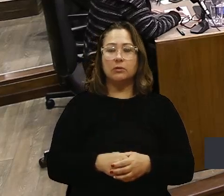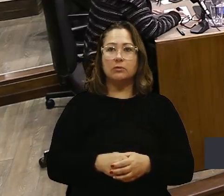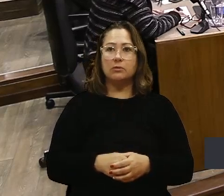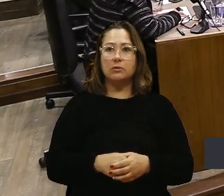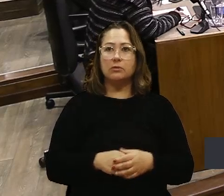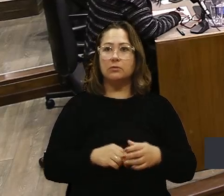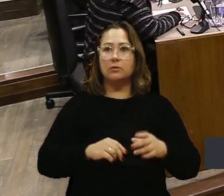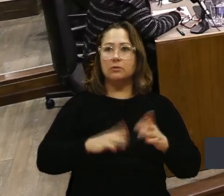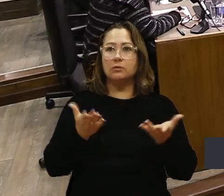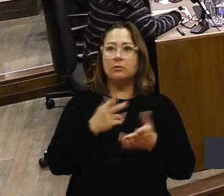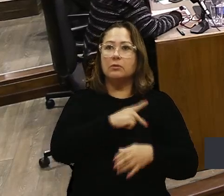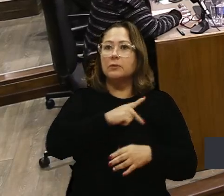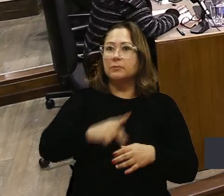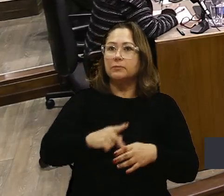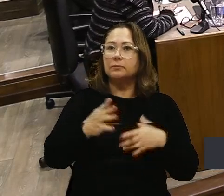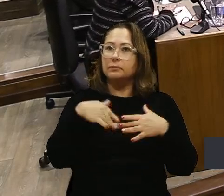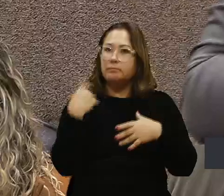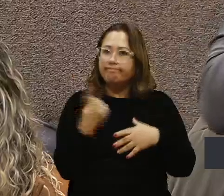Senhor presidente,